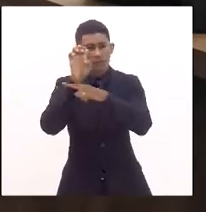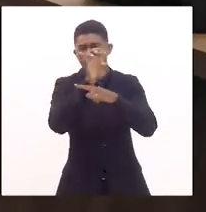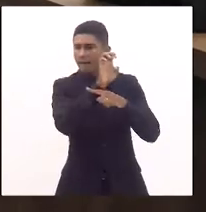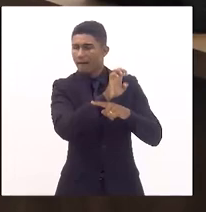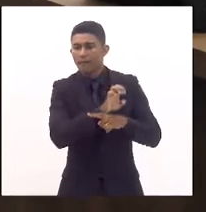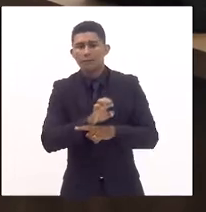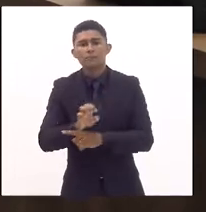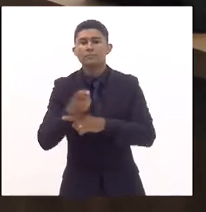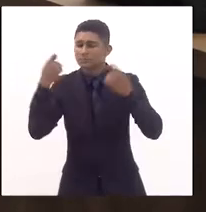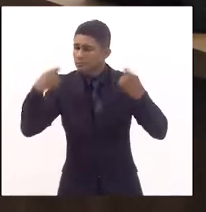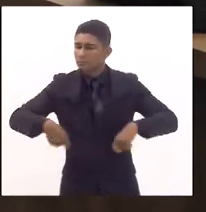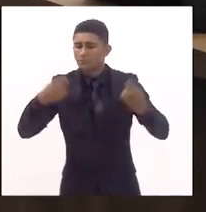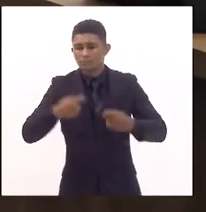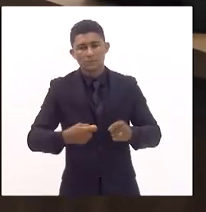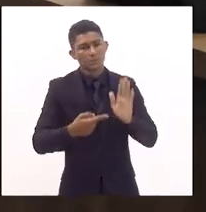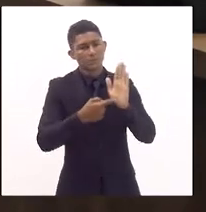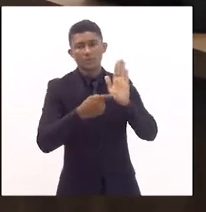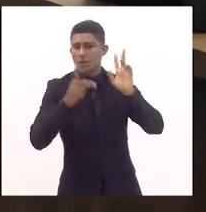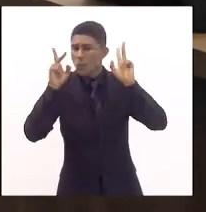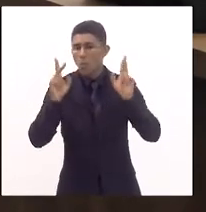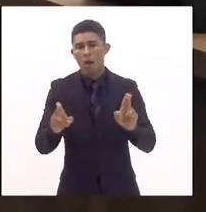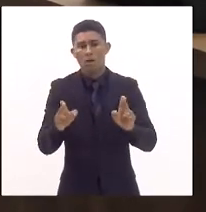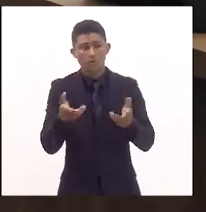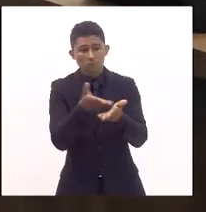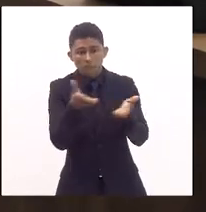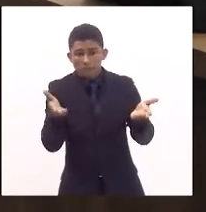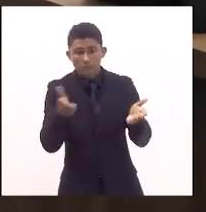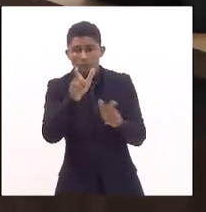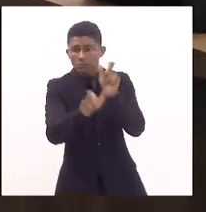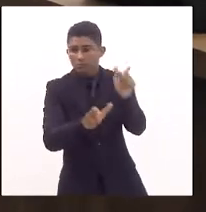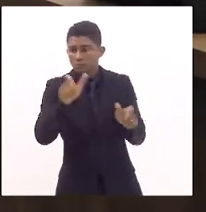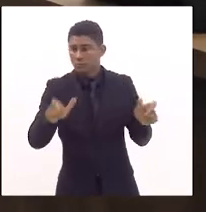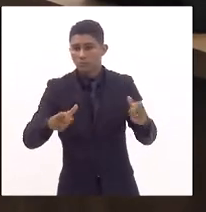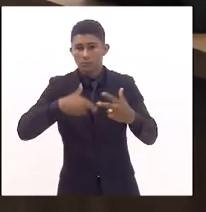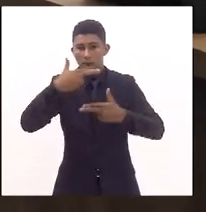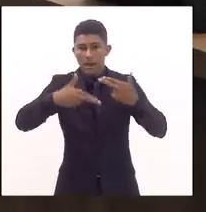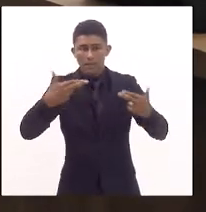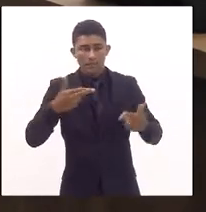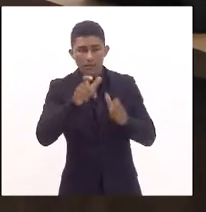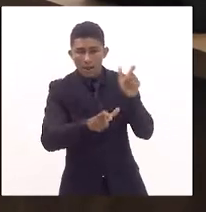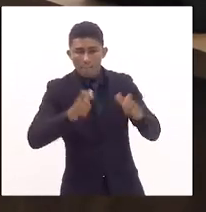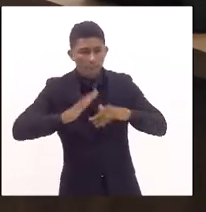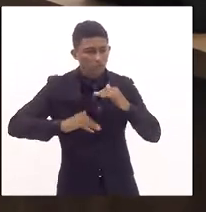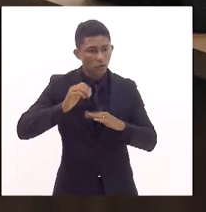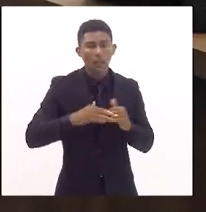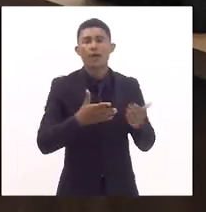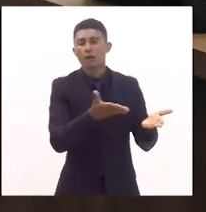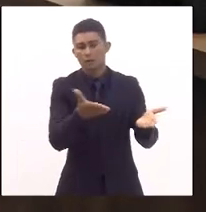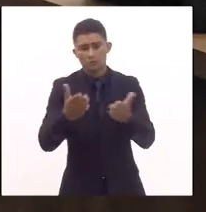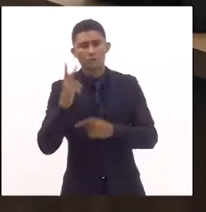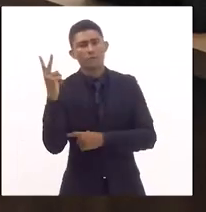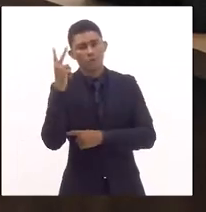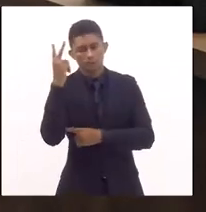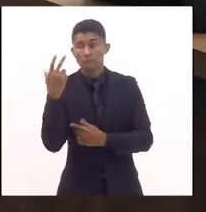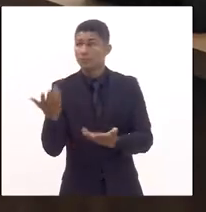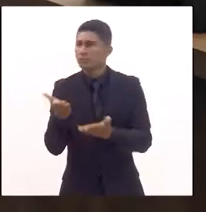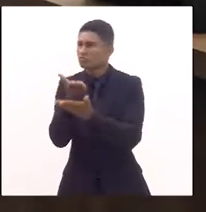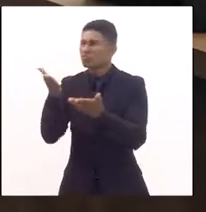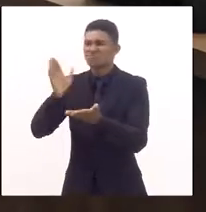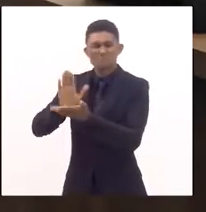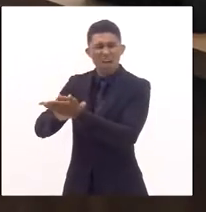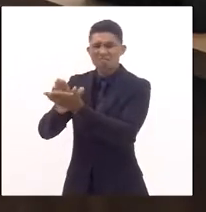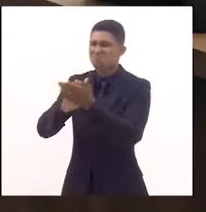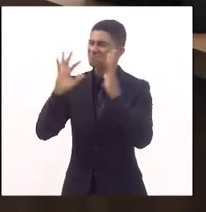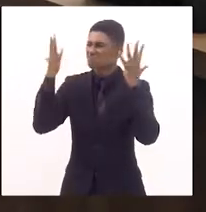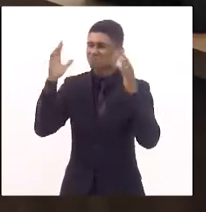estados para também valorizar catadores de lixo em todo o país. Então, parabéns a mulheres e homens que